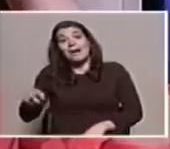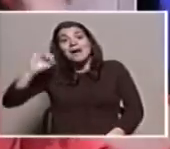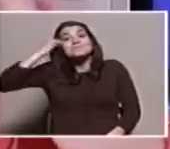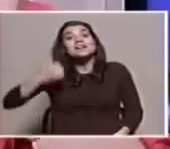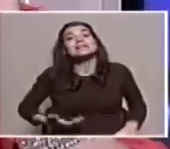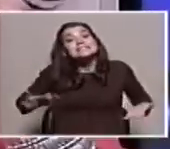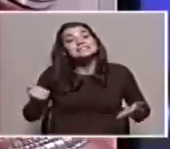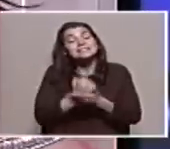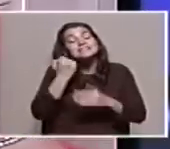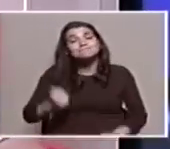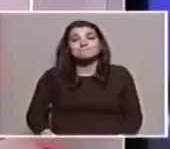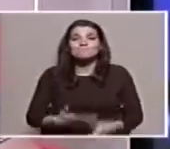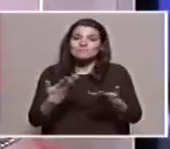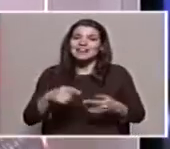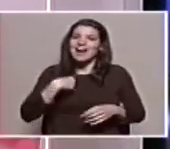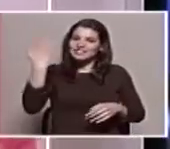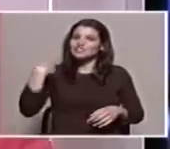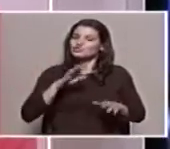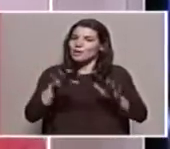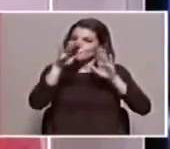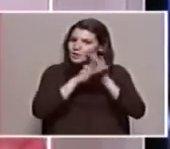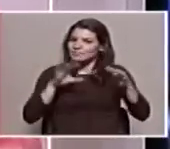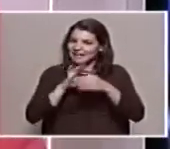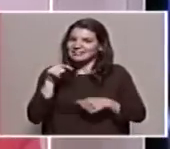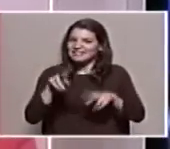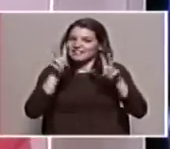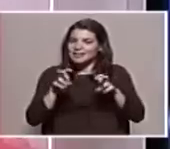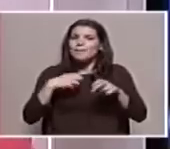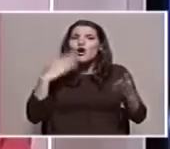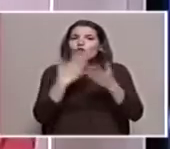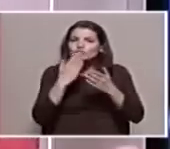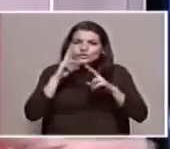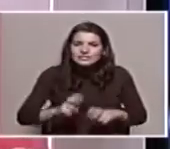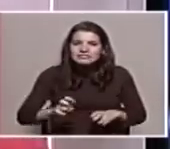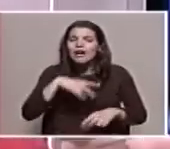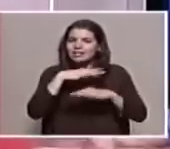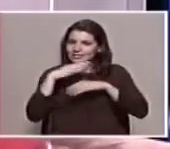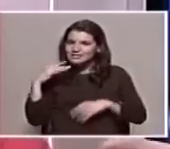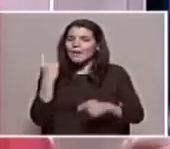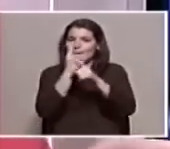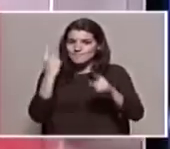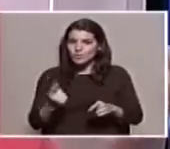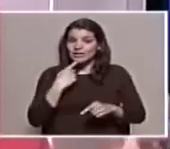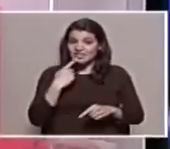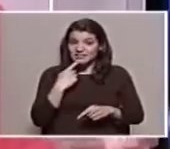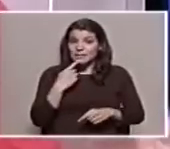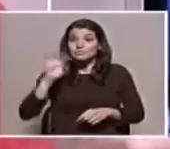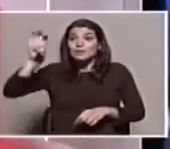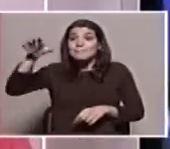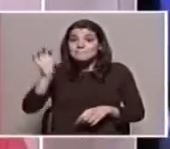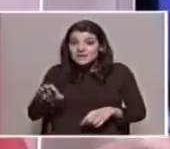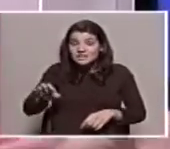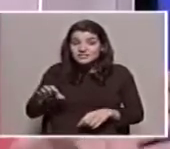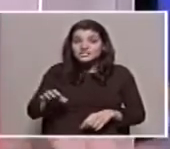Porque nós já fizemos um um programa sobre esta questão e havia um estudo muito curioso que dizia que o nível de corrupção nos países